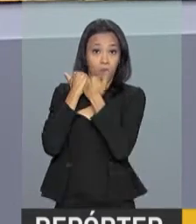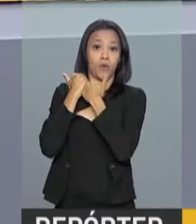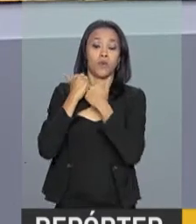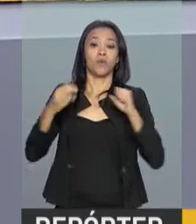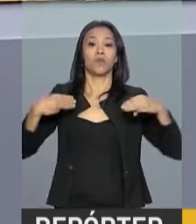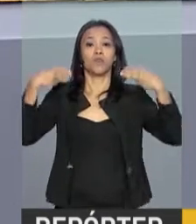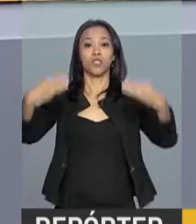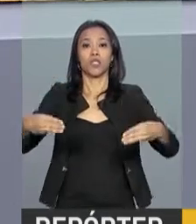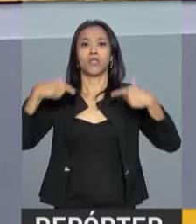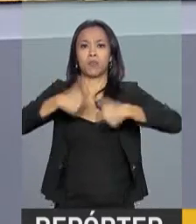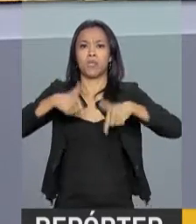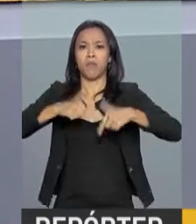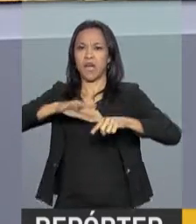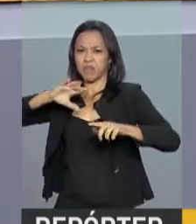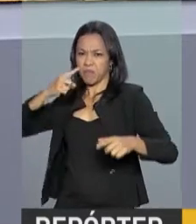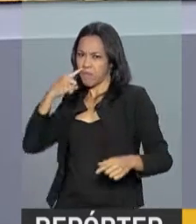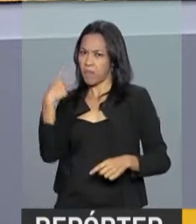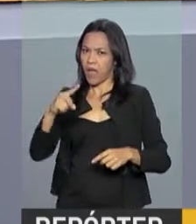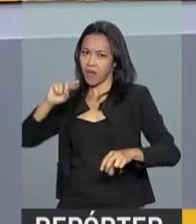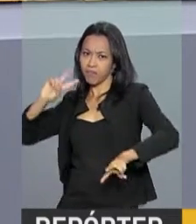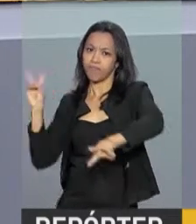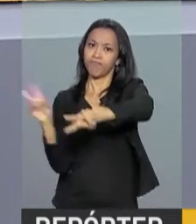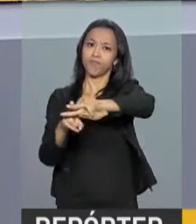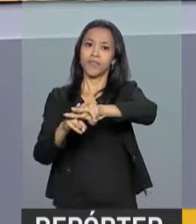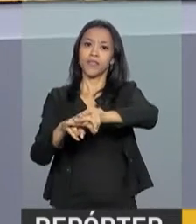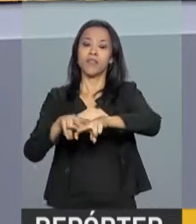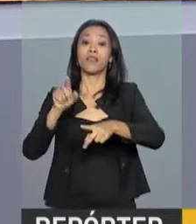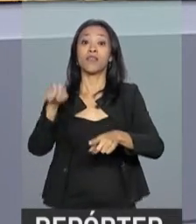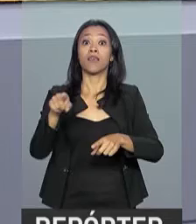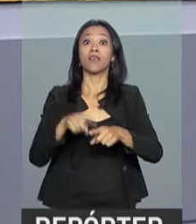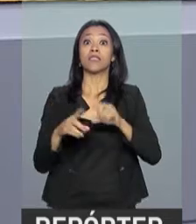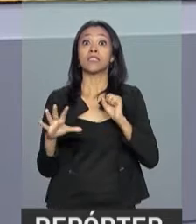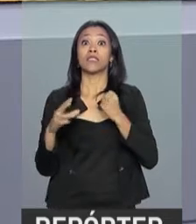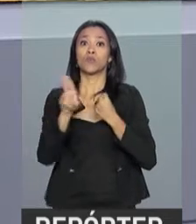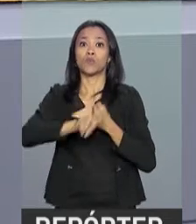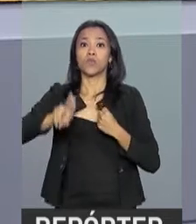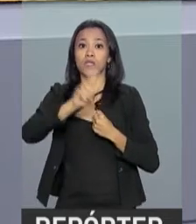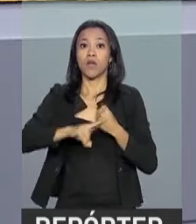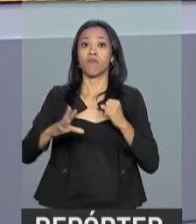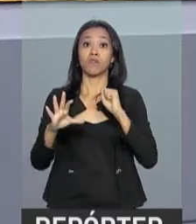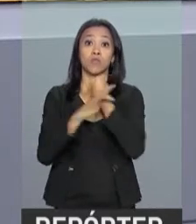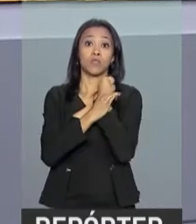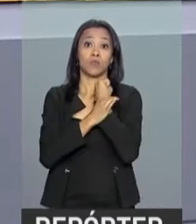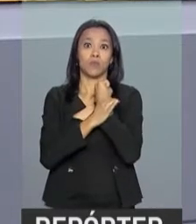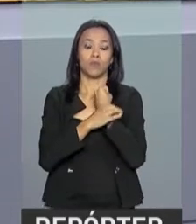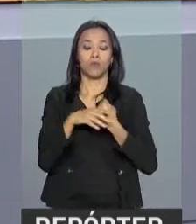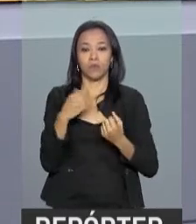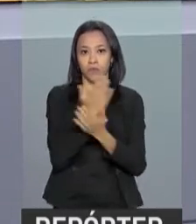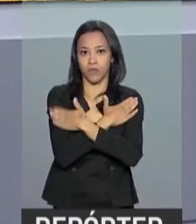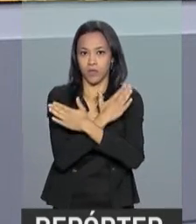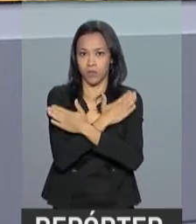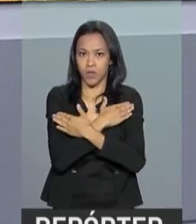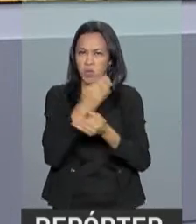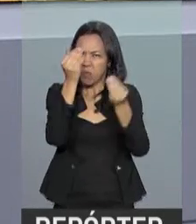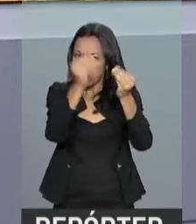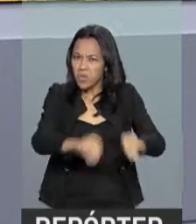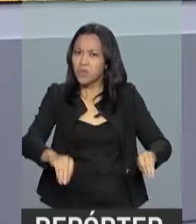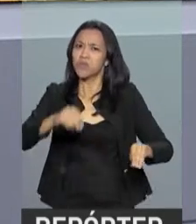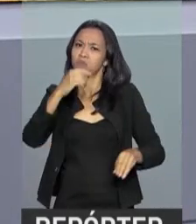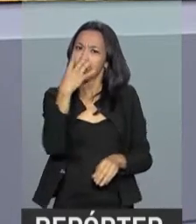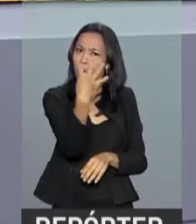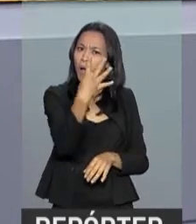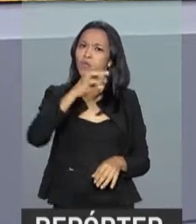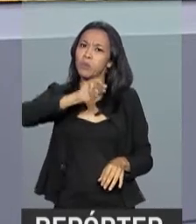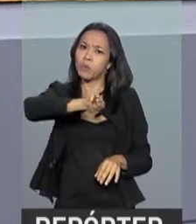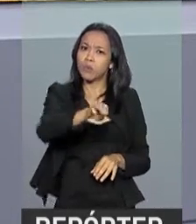trabalho prendeu um grupo que fraudava o seguro desemprego no estado do pará segundo a investigação o prejuízo chegou a quatro milhões e meio